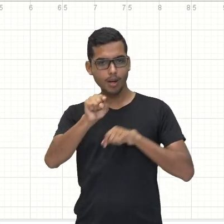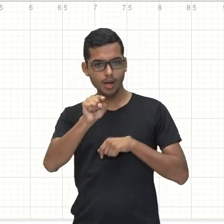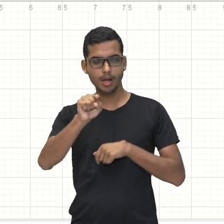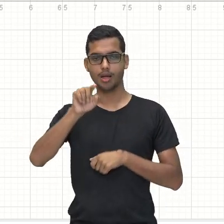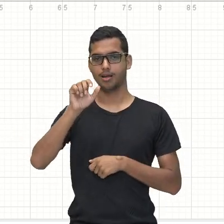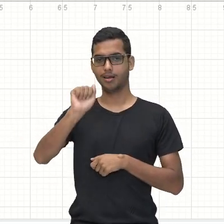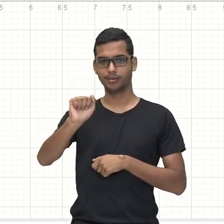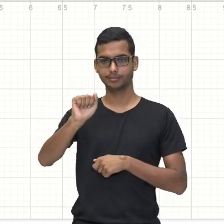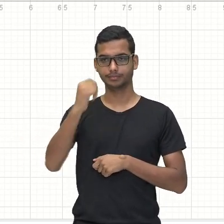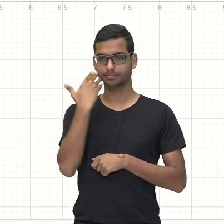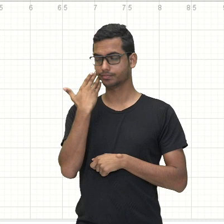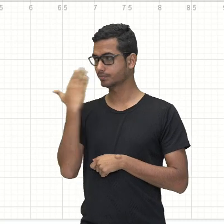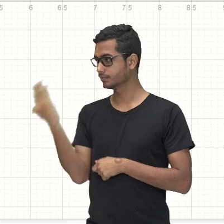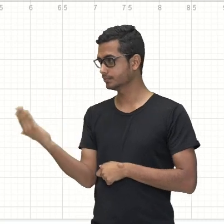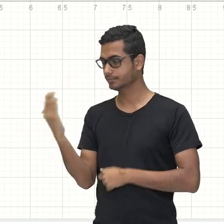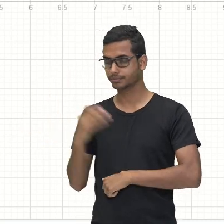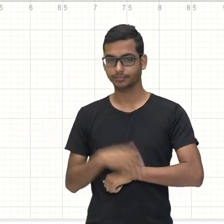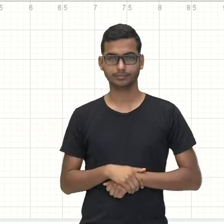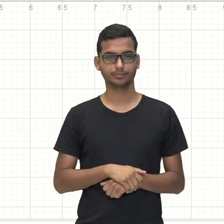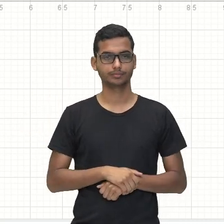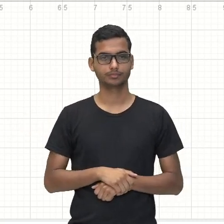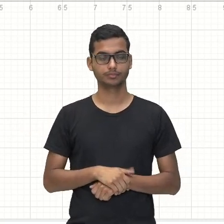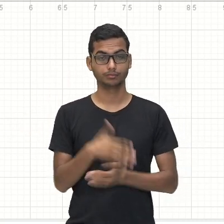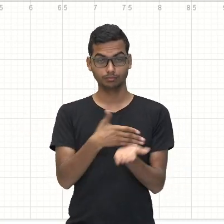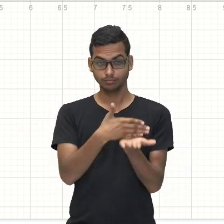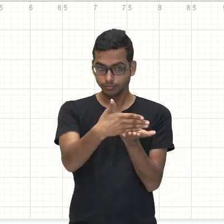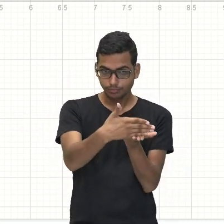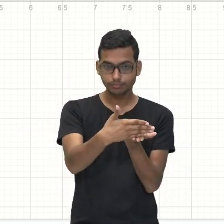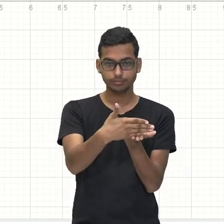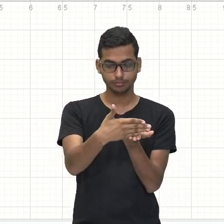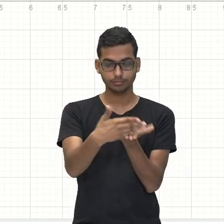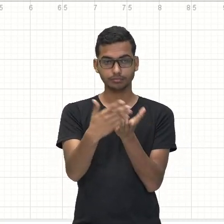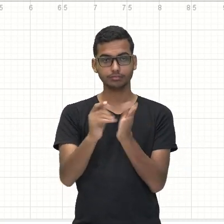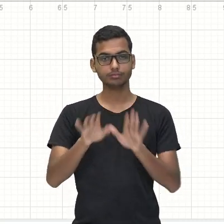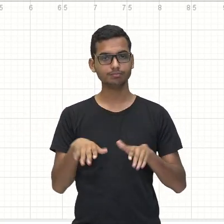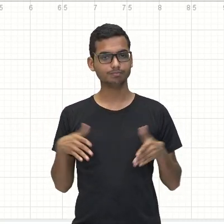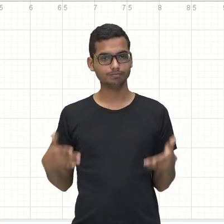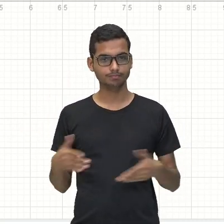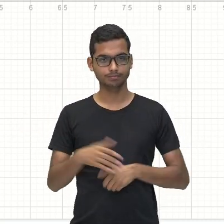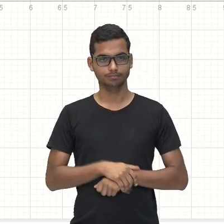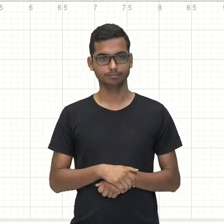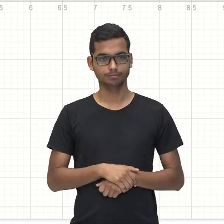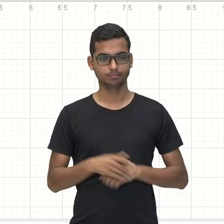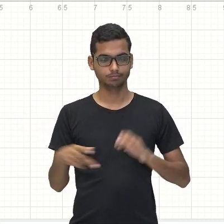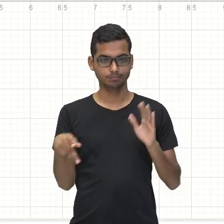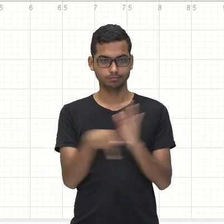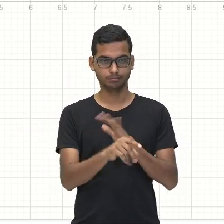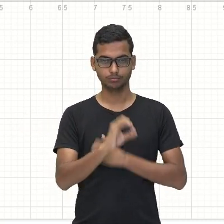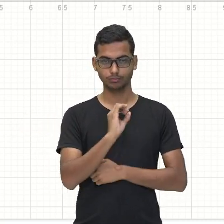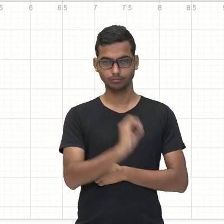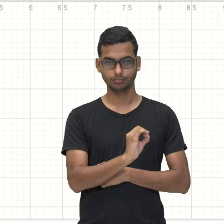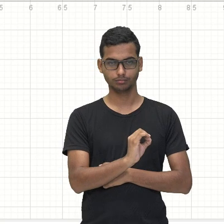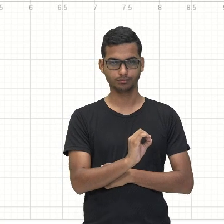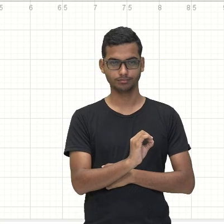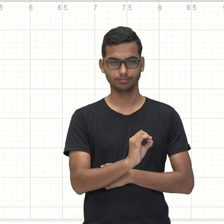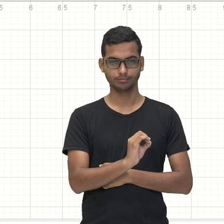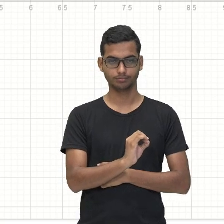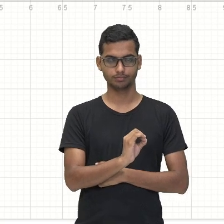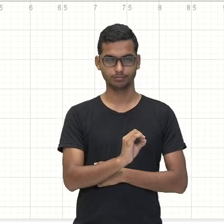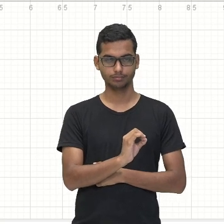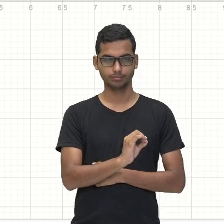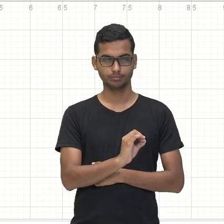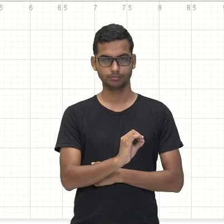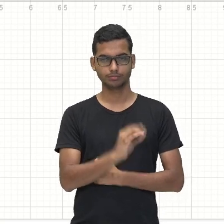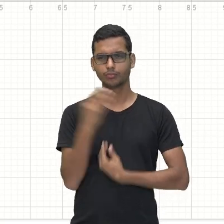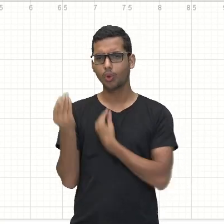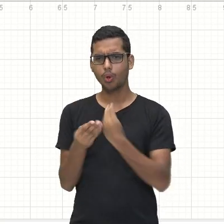A, é a origem, que é o ponto 0, 0. Ele é 0